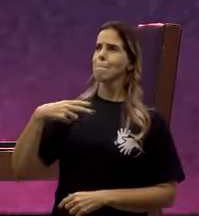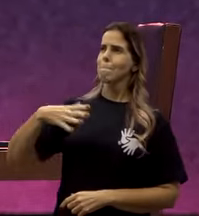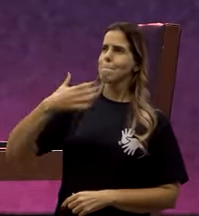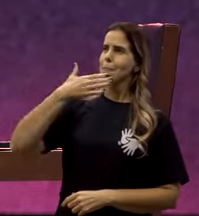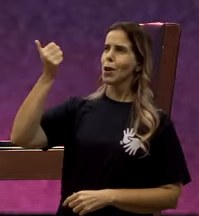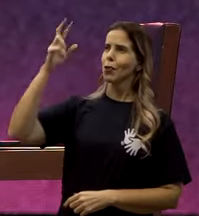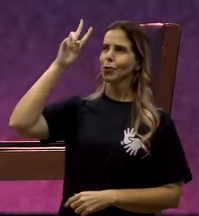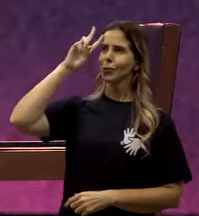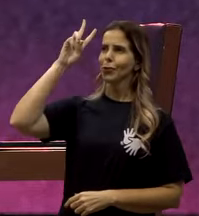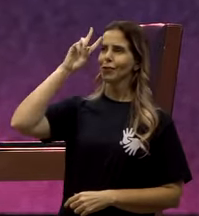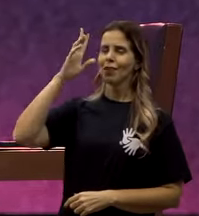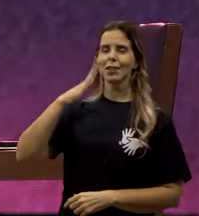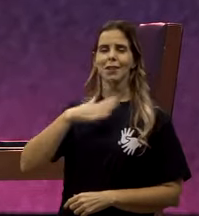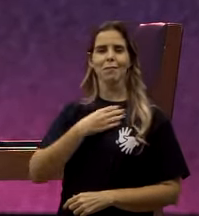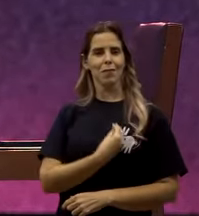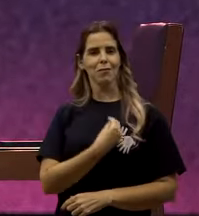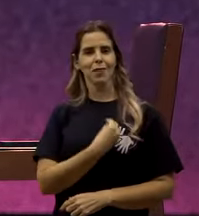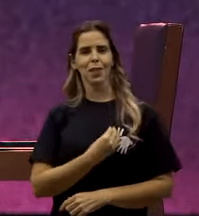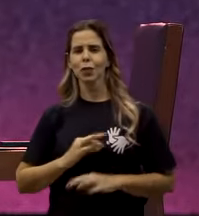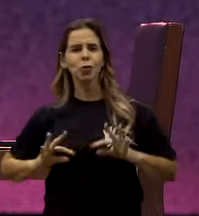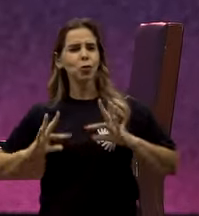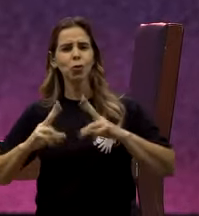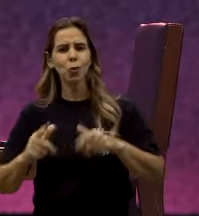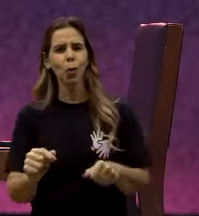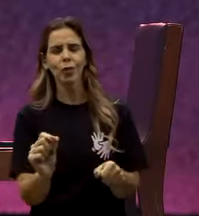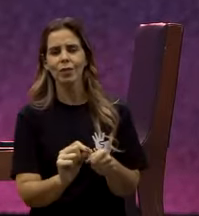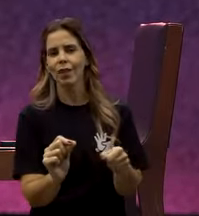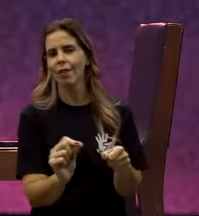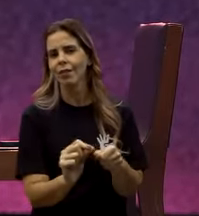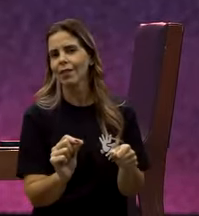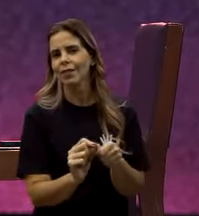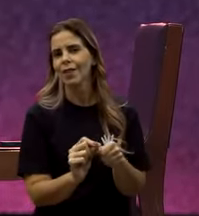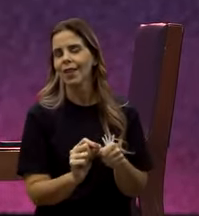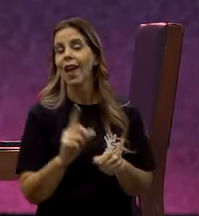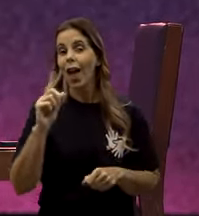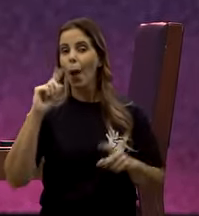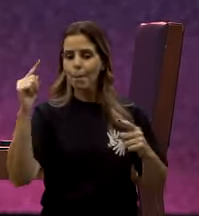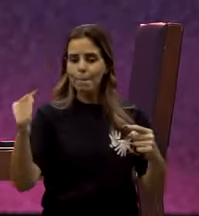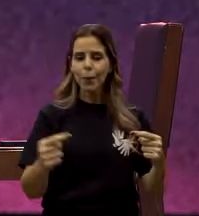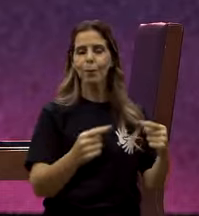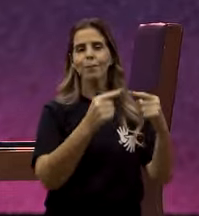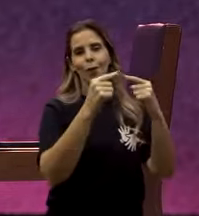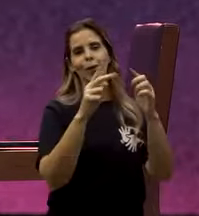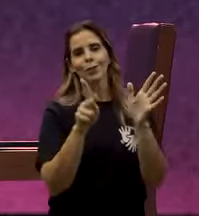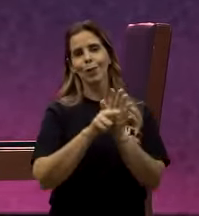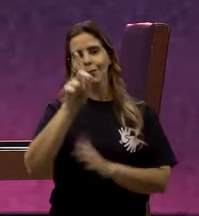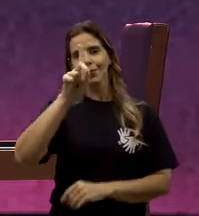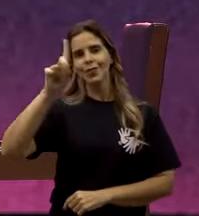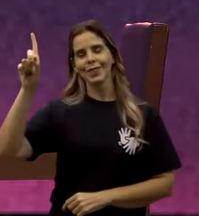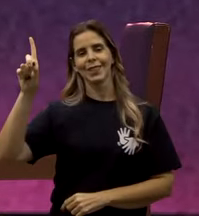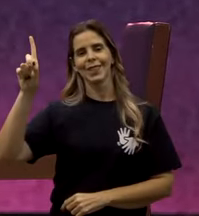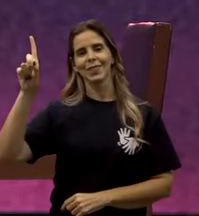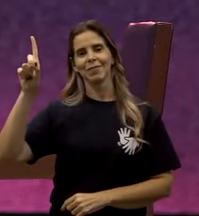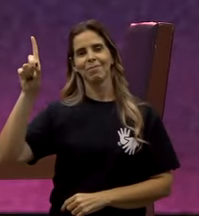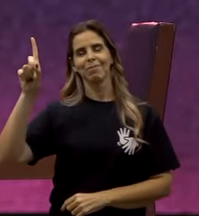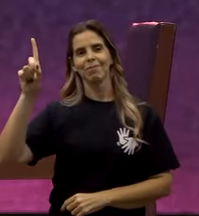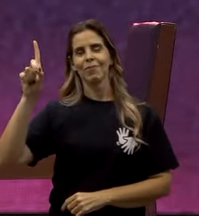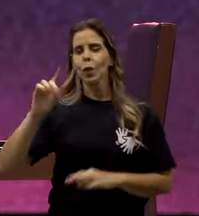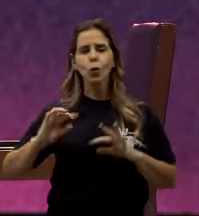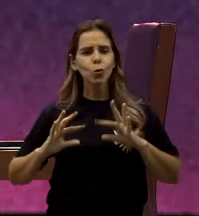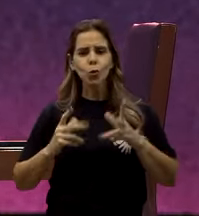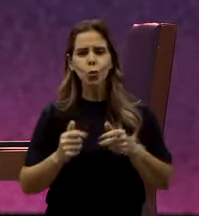propósito tudo que eu vou fazer hoje é um propósito de Deus por onde eu andar o propósito de Deus está andando comigo